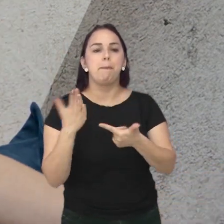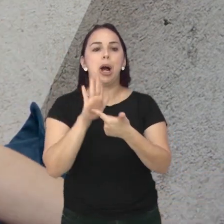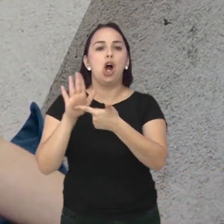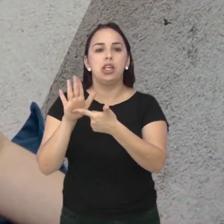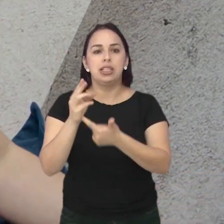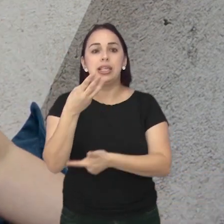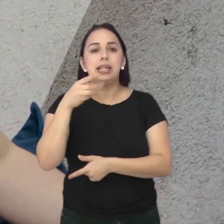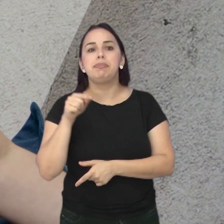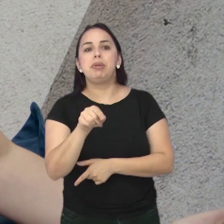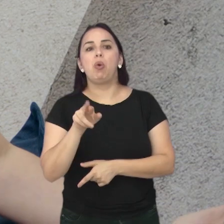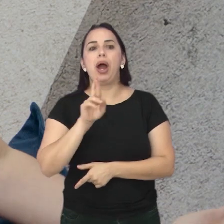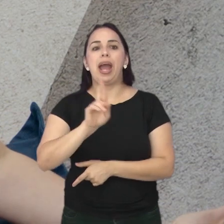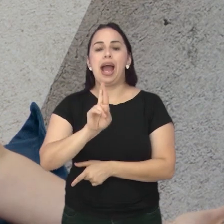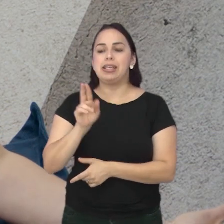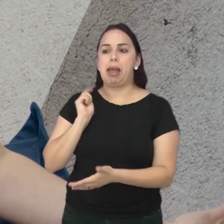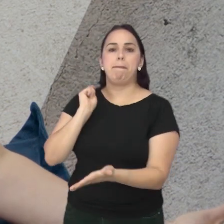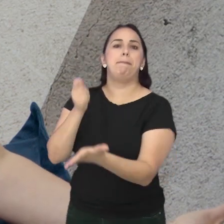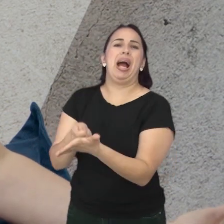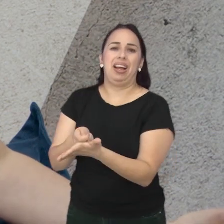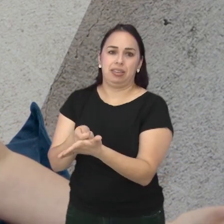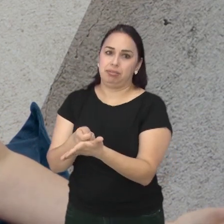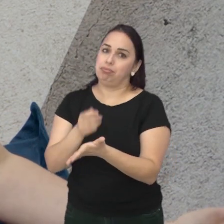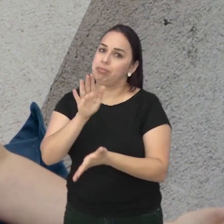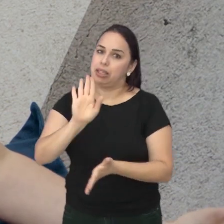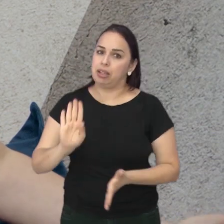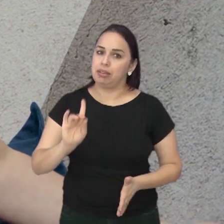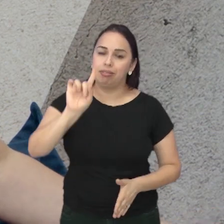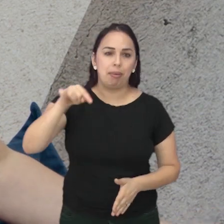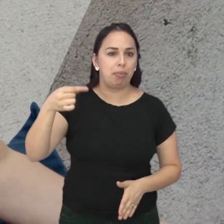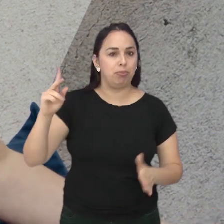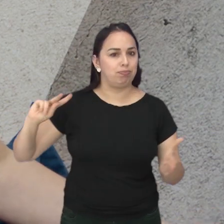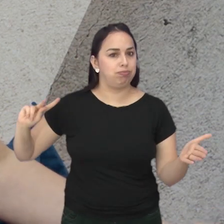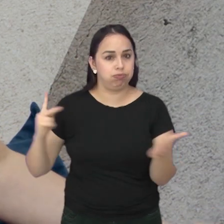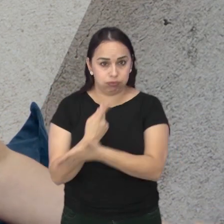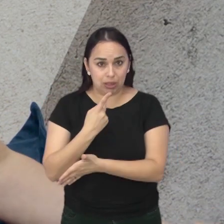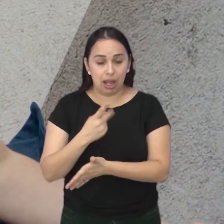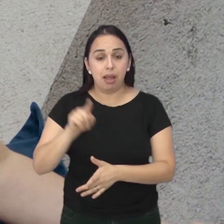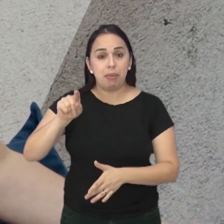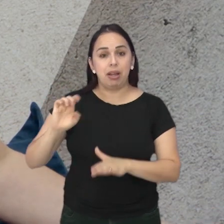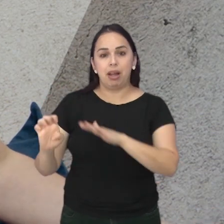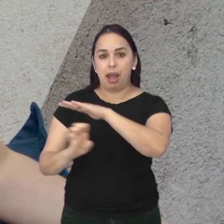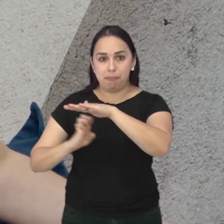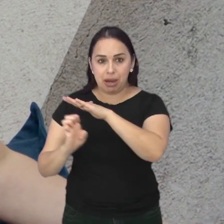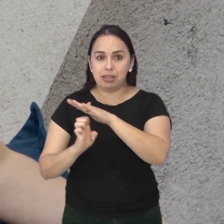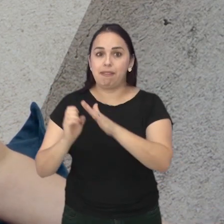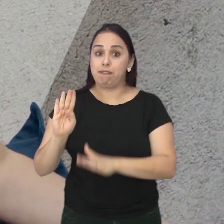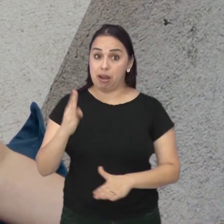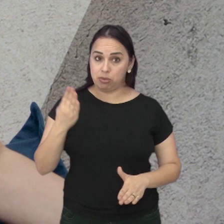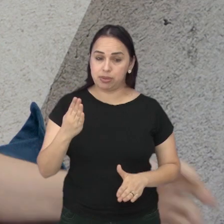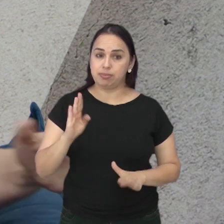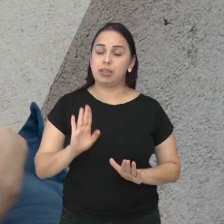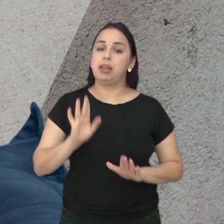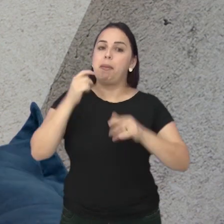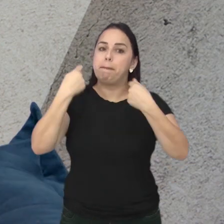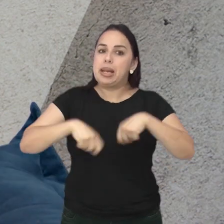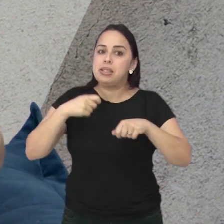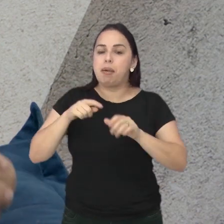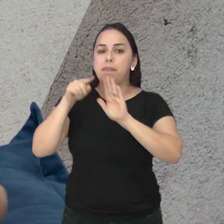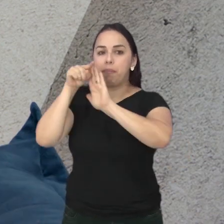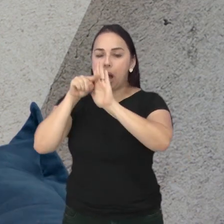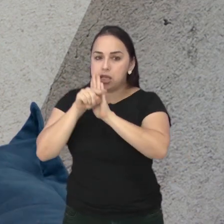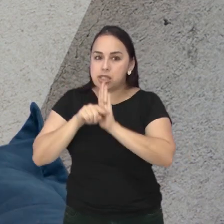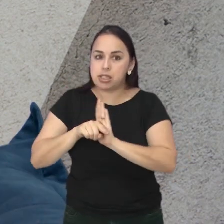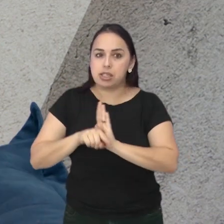R$3.000, e a gente sabe que é só, né, pelo book, assim, não são agências atuantes mesmo no mercado. Então, você procura